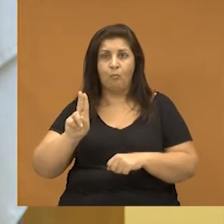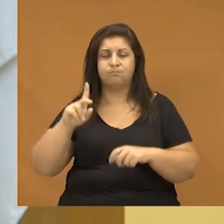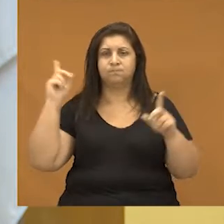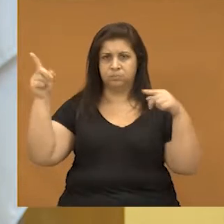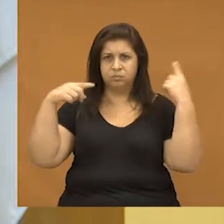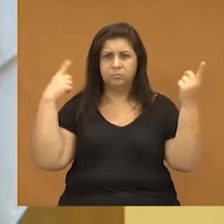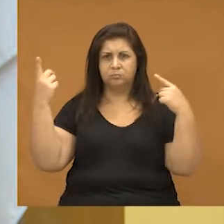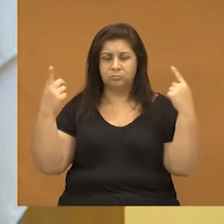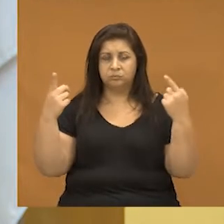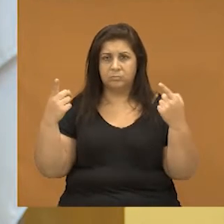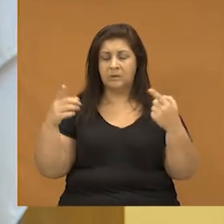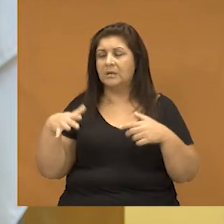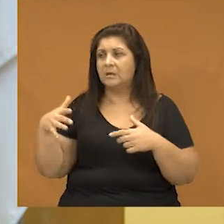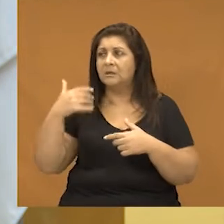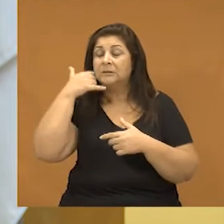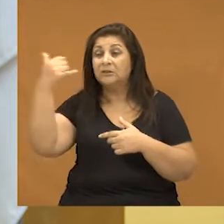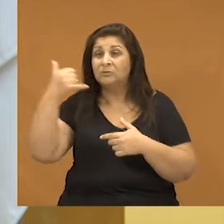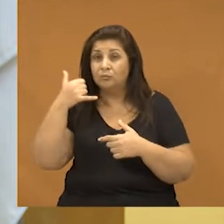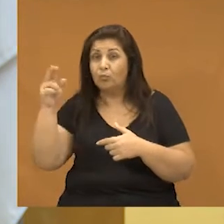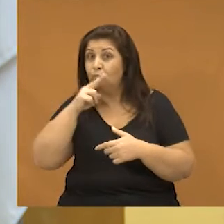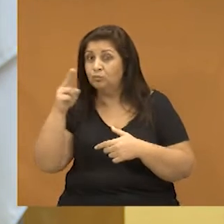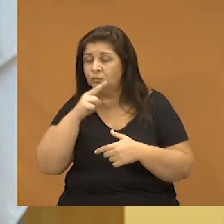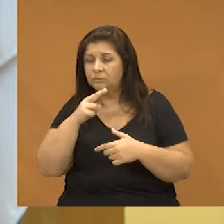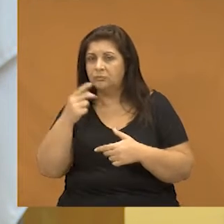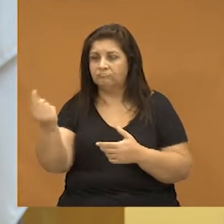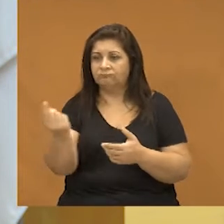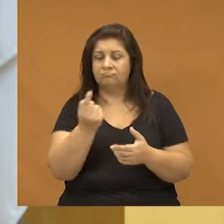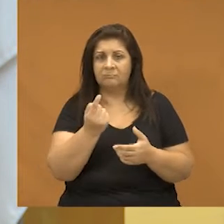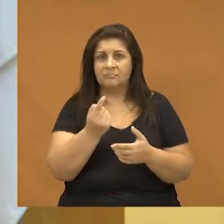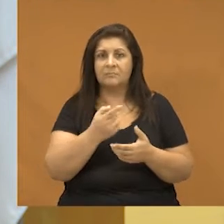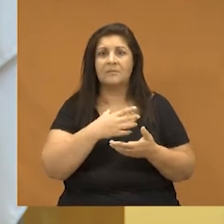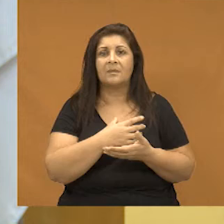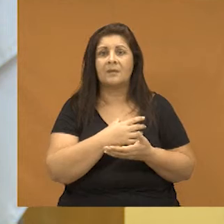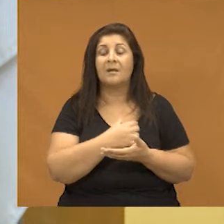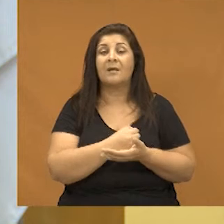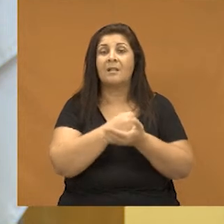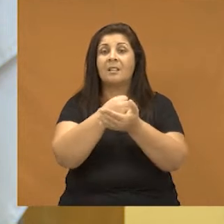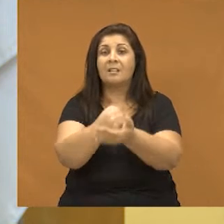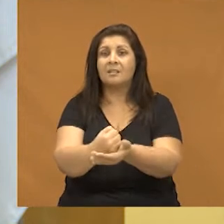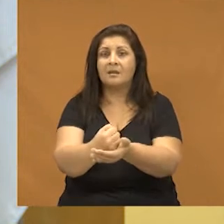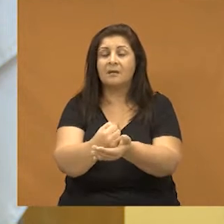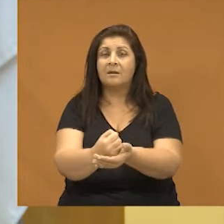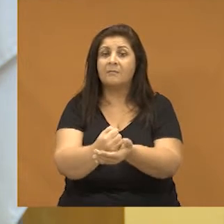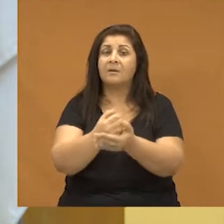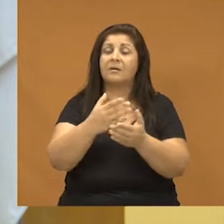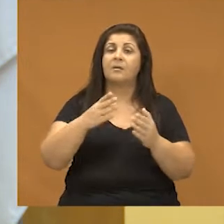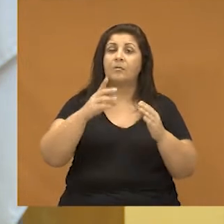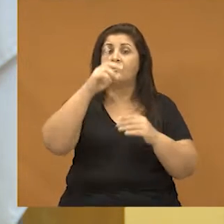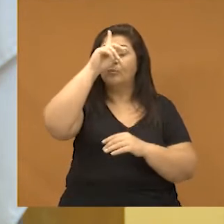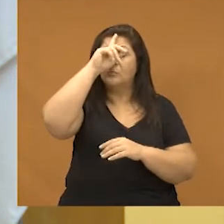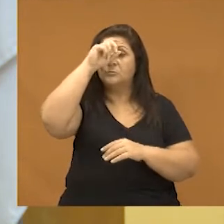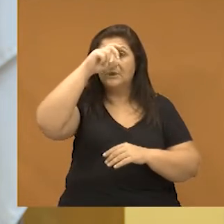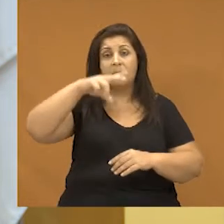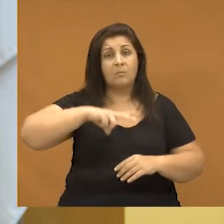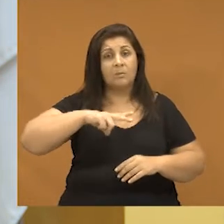Serviço de Atendimento Médico de Urgência, o SAMU, a estabelecimentos de saúde privados e da